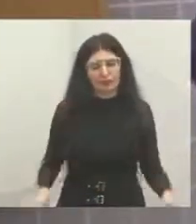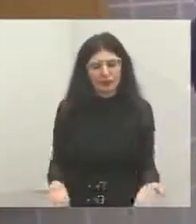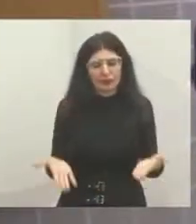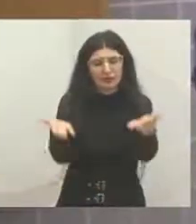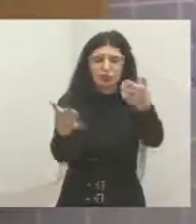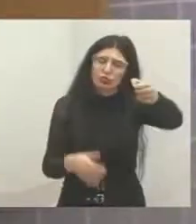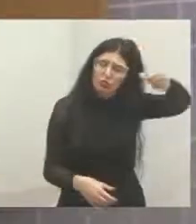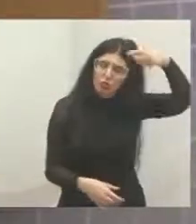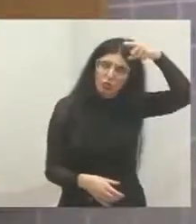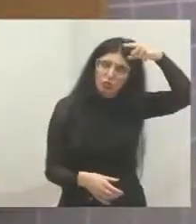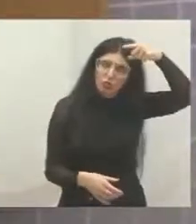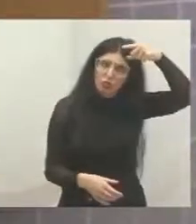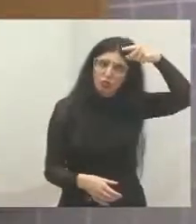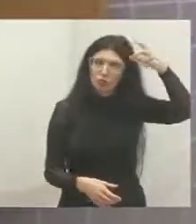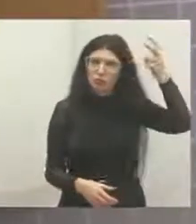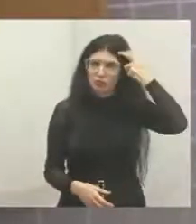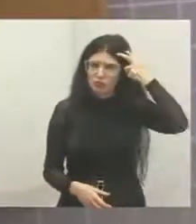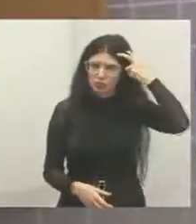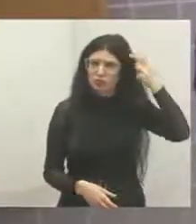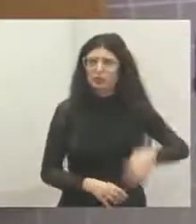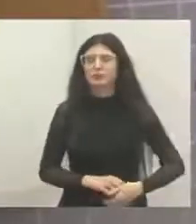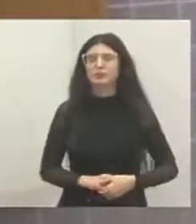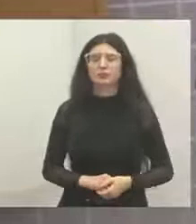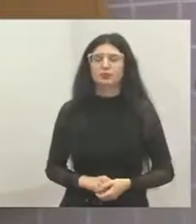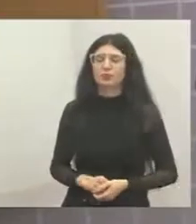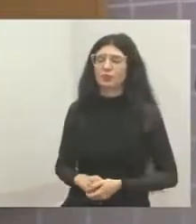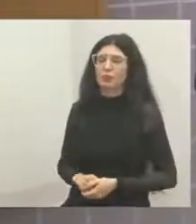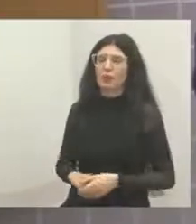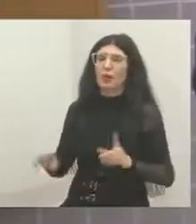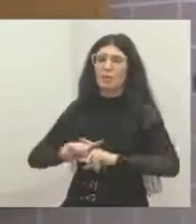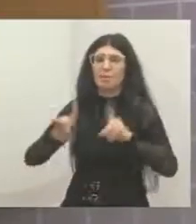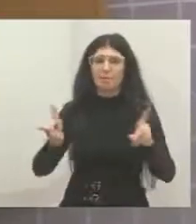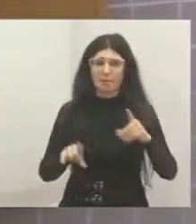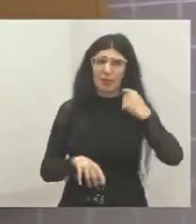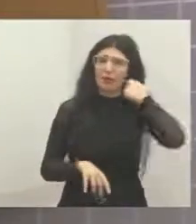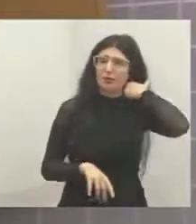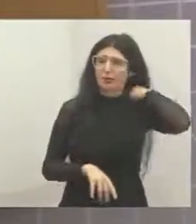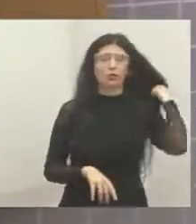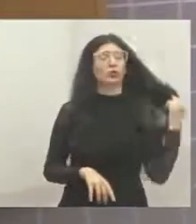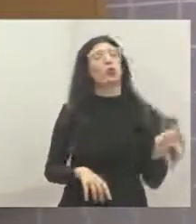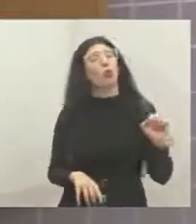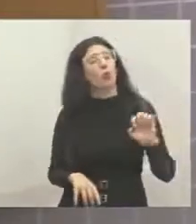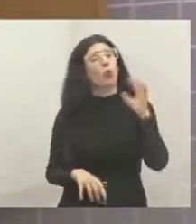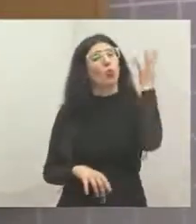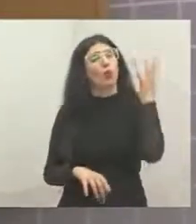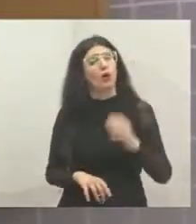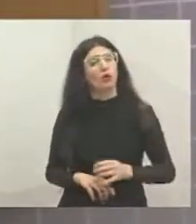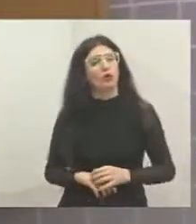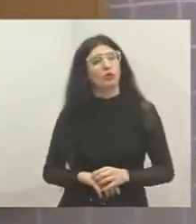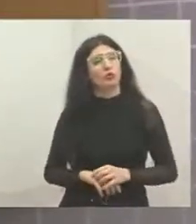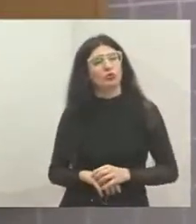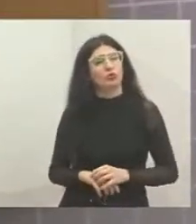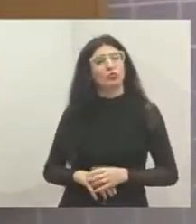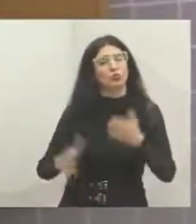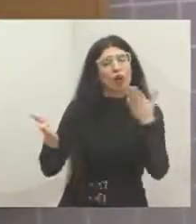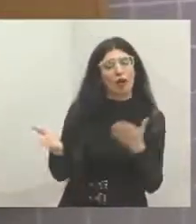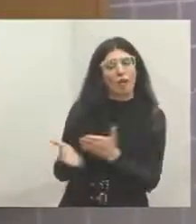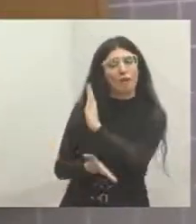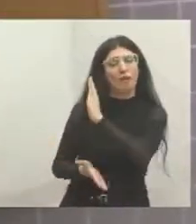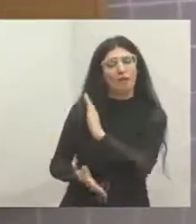isto é a colocação que é feita nesse momento, mas na hora que vocês forem fazer as devidas considerações de